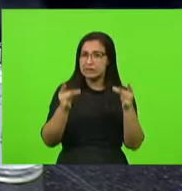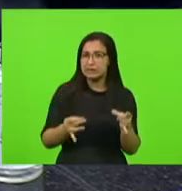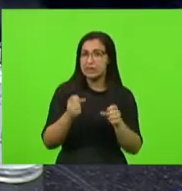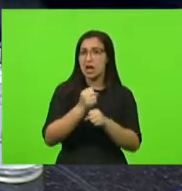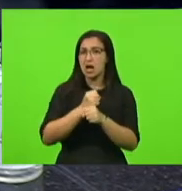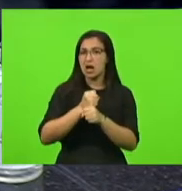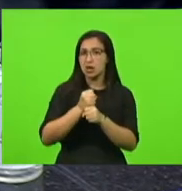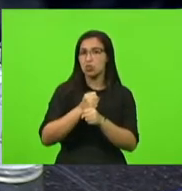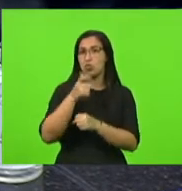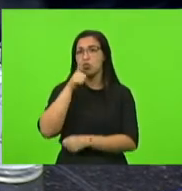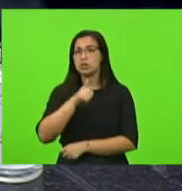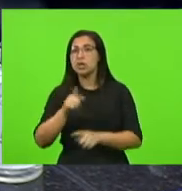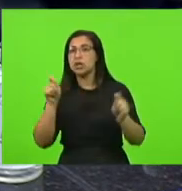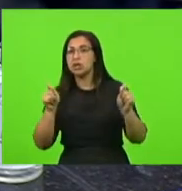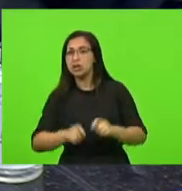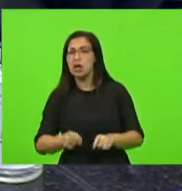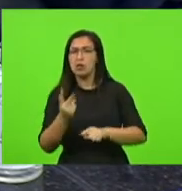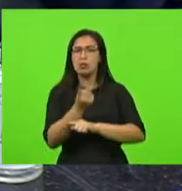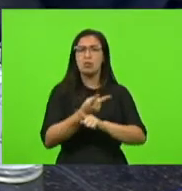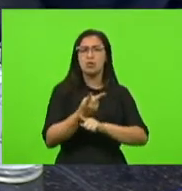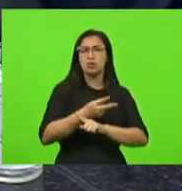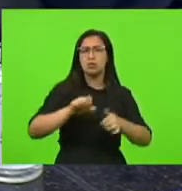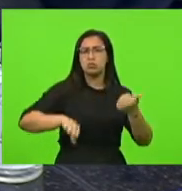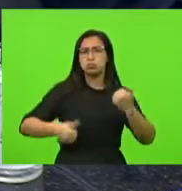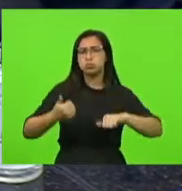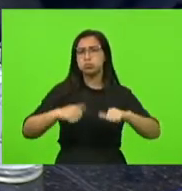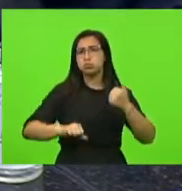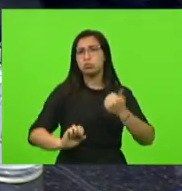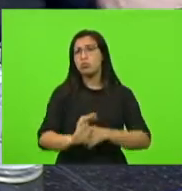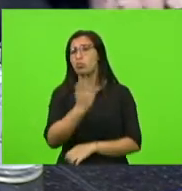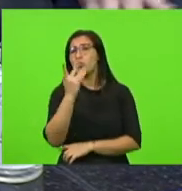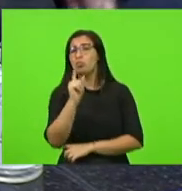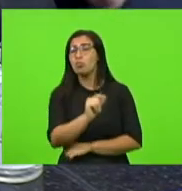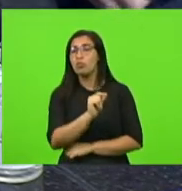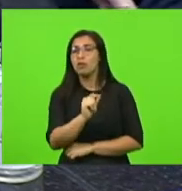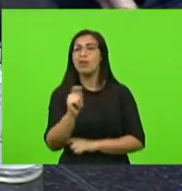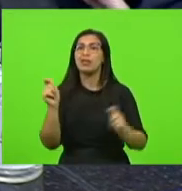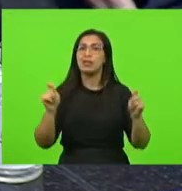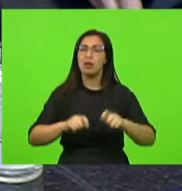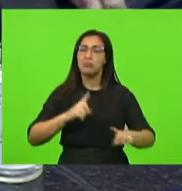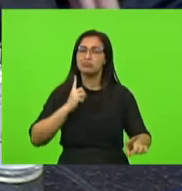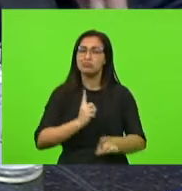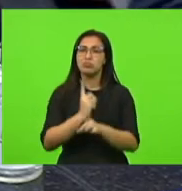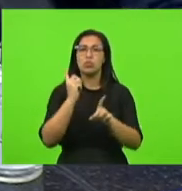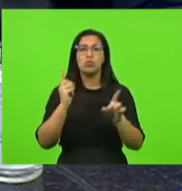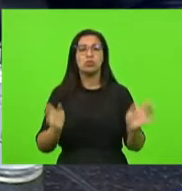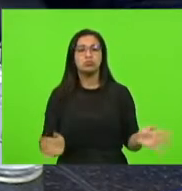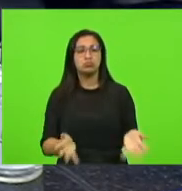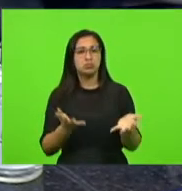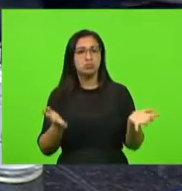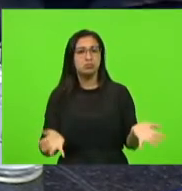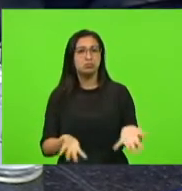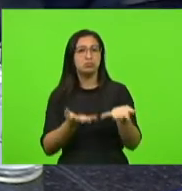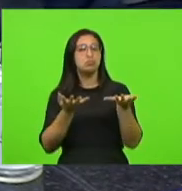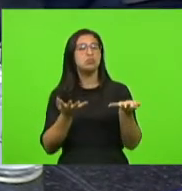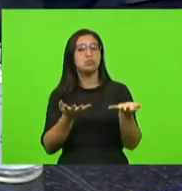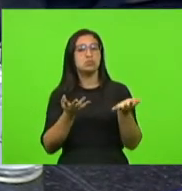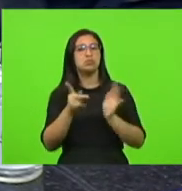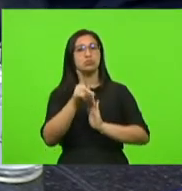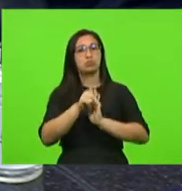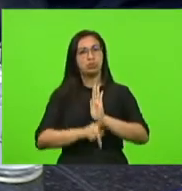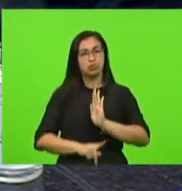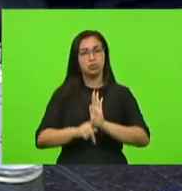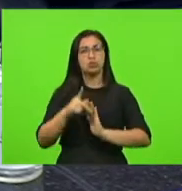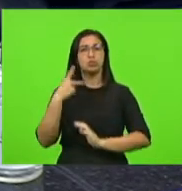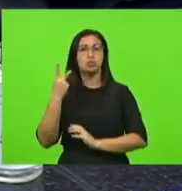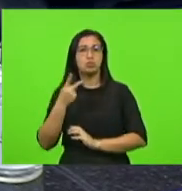gente consiga fazer um levantamento do que realmente está ocorrendo, com certeza nós teremos aí um fomento, conseguiremos fazer projetos e políticas